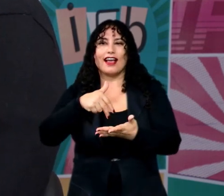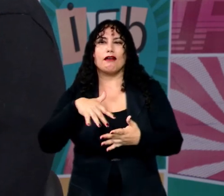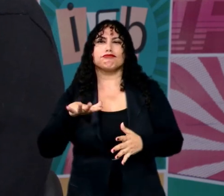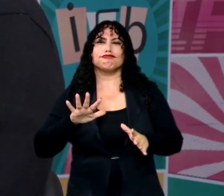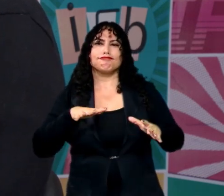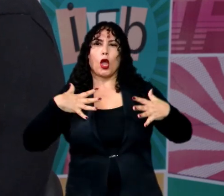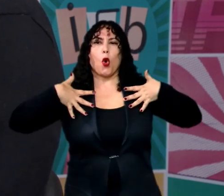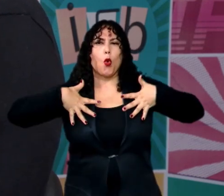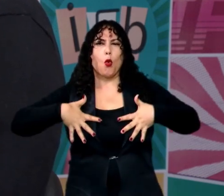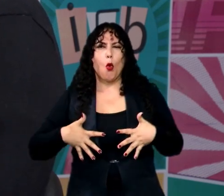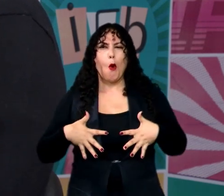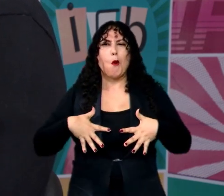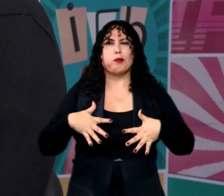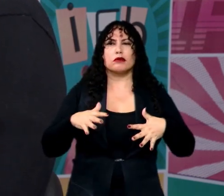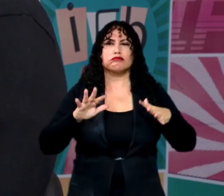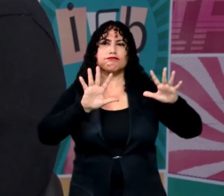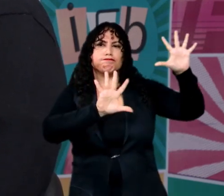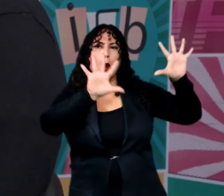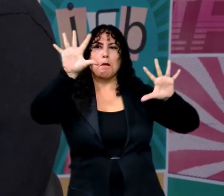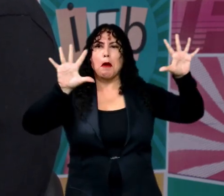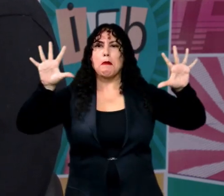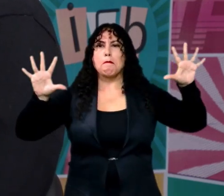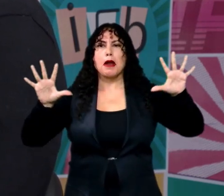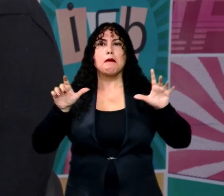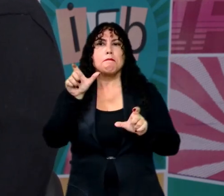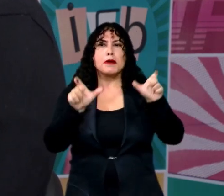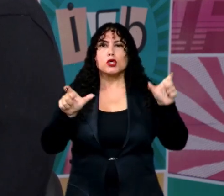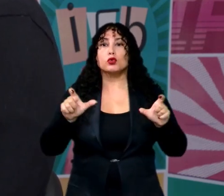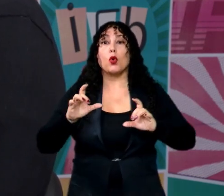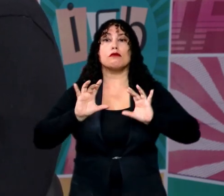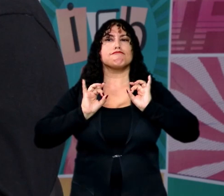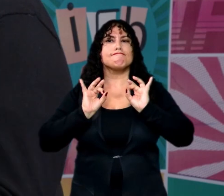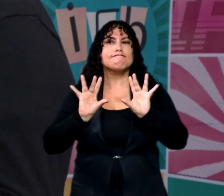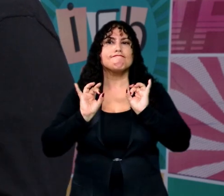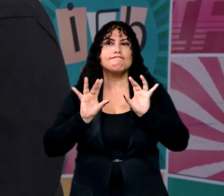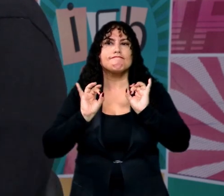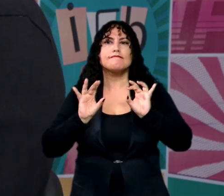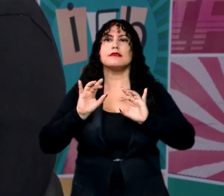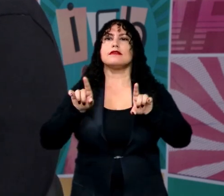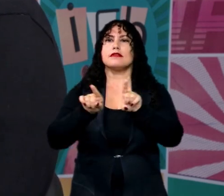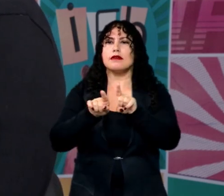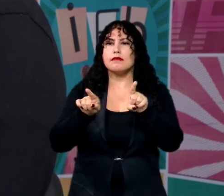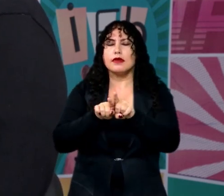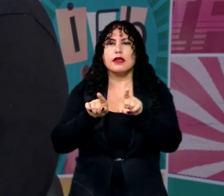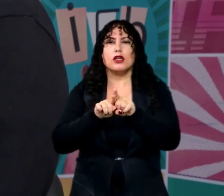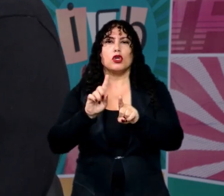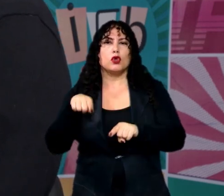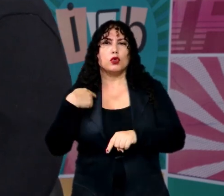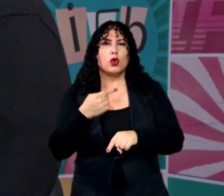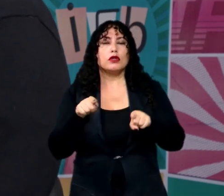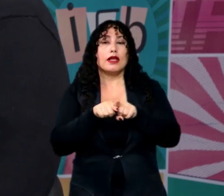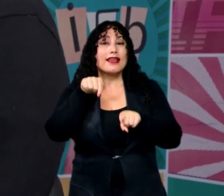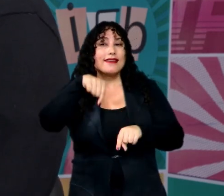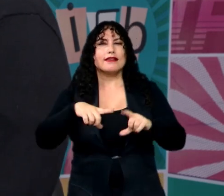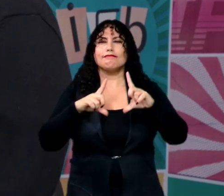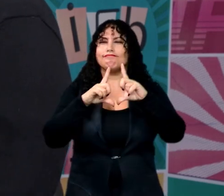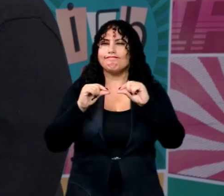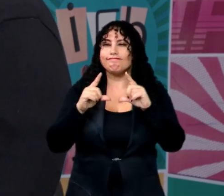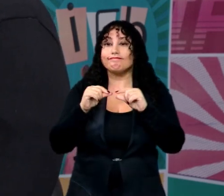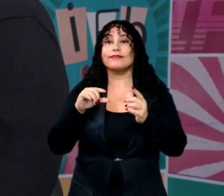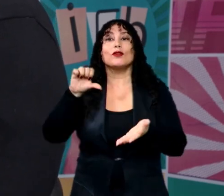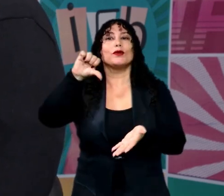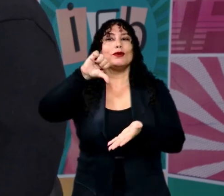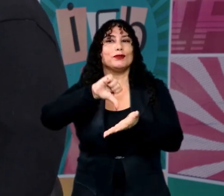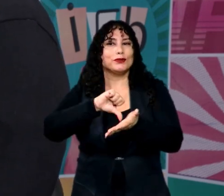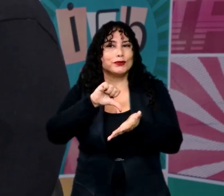cenografia, figurino, precisa de gente especializada para fazer isso, né? Então, uma das lutas da gente aqui no DF também pelo IFB